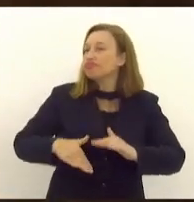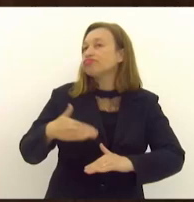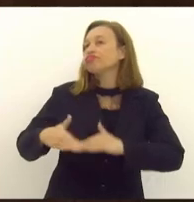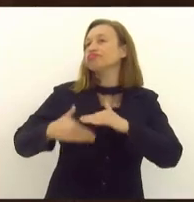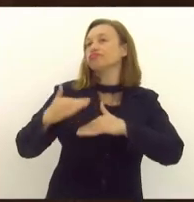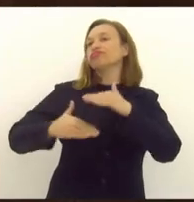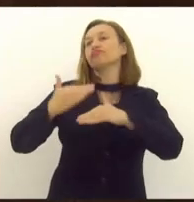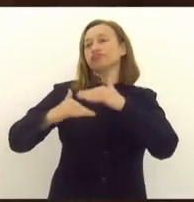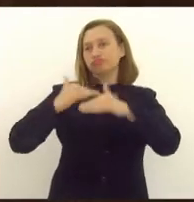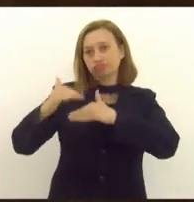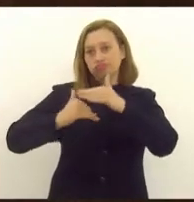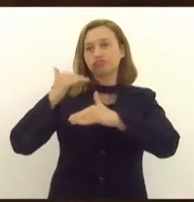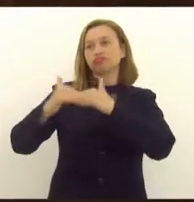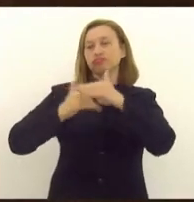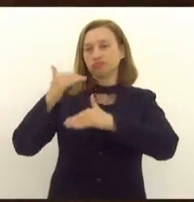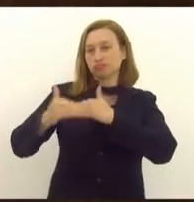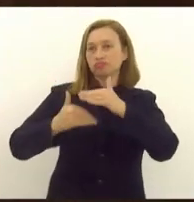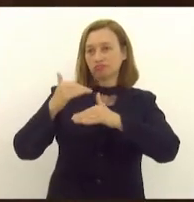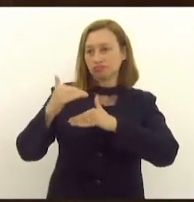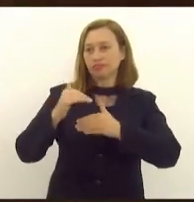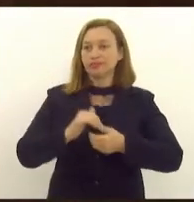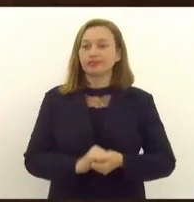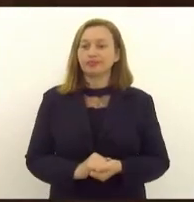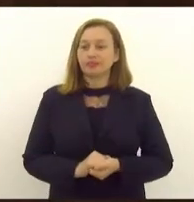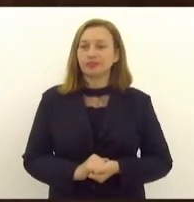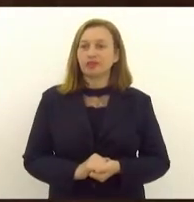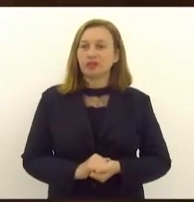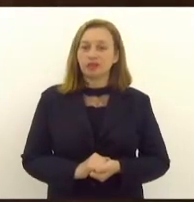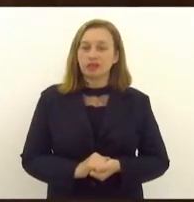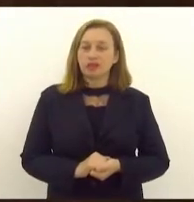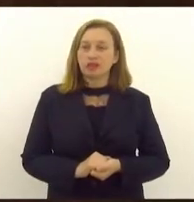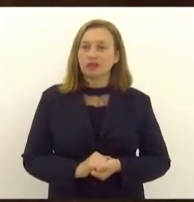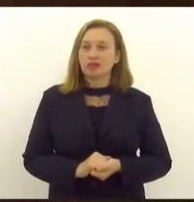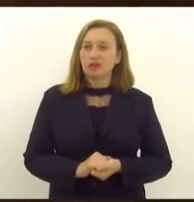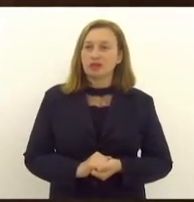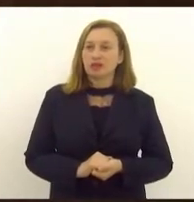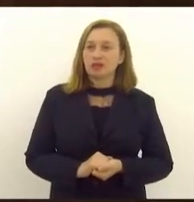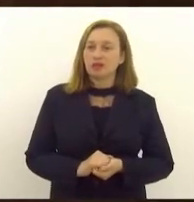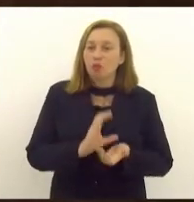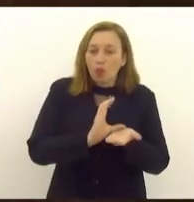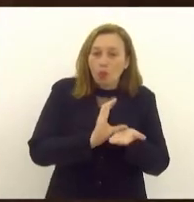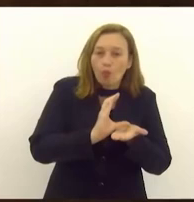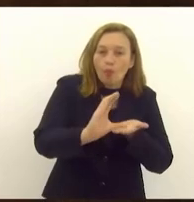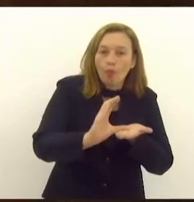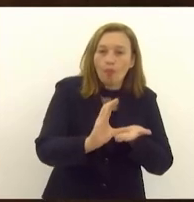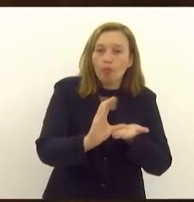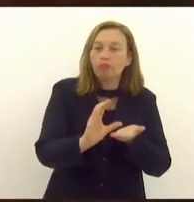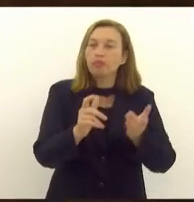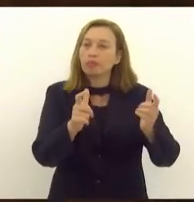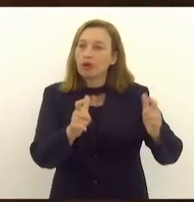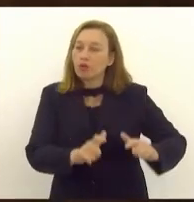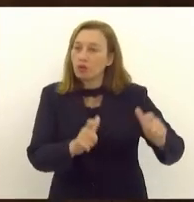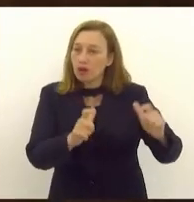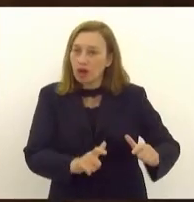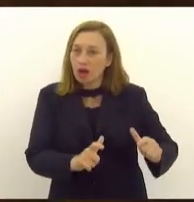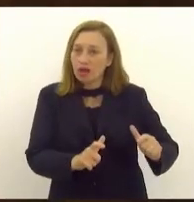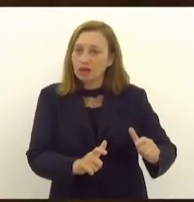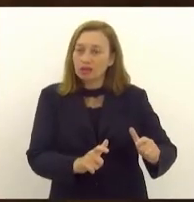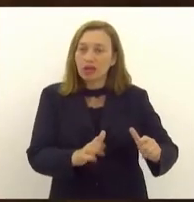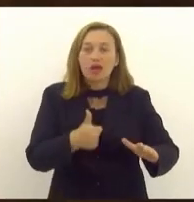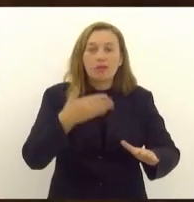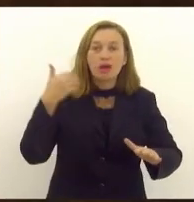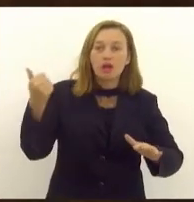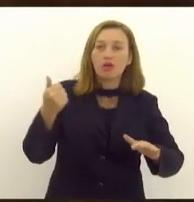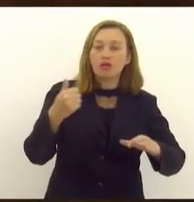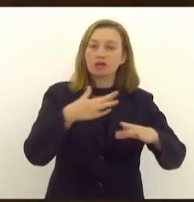e aplicando uma grande verba para Barra do Piraí ser a cidade